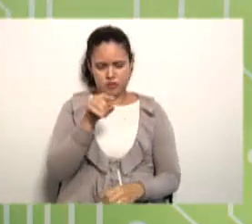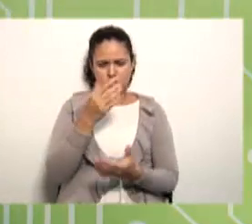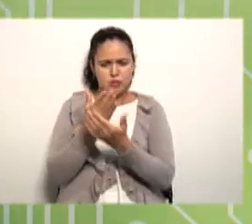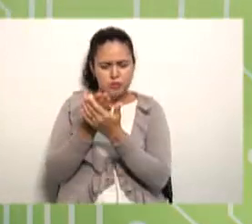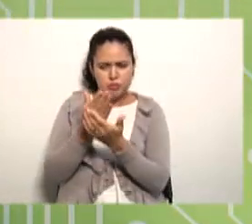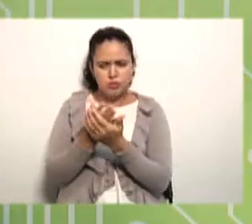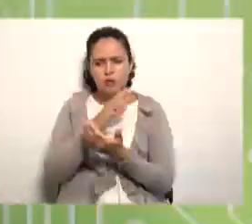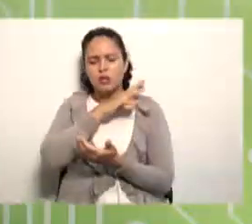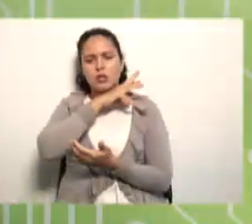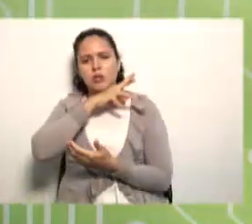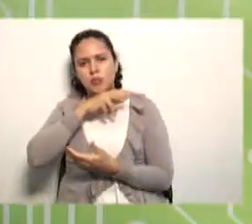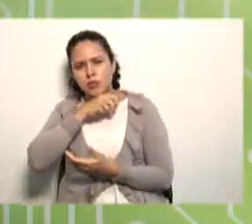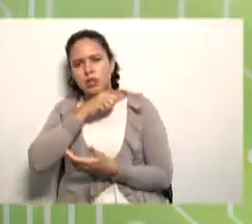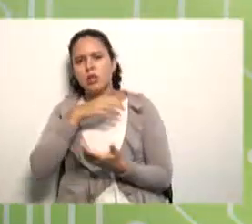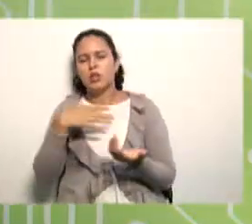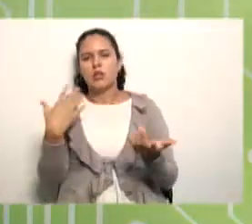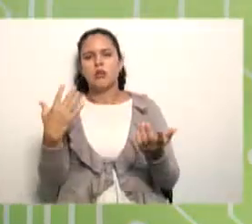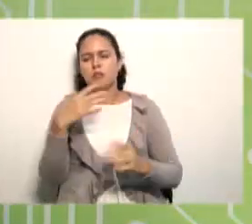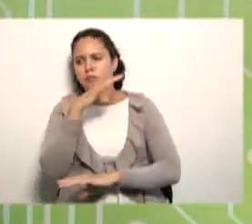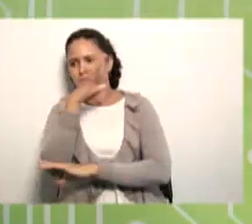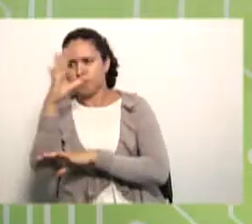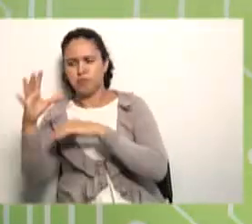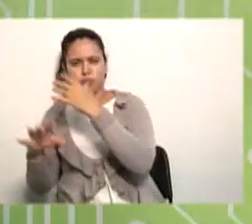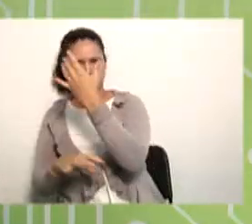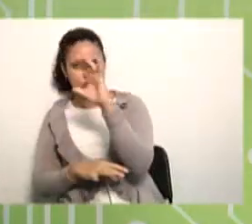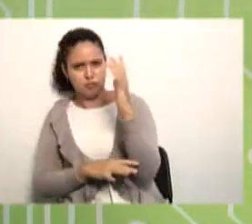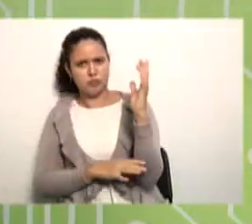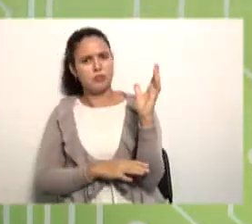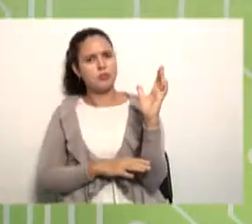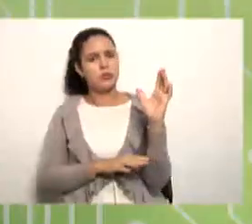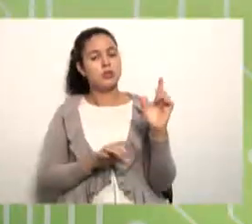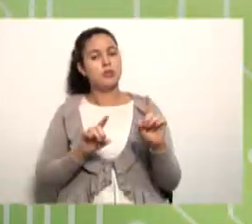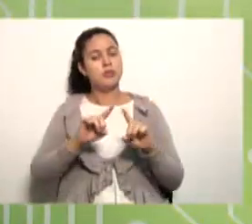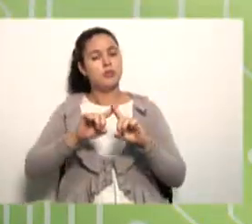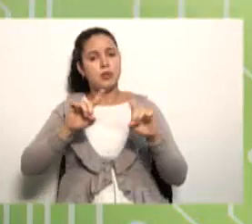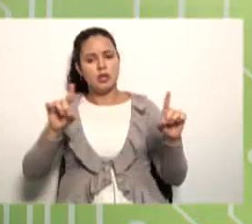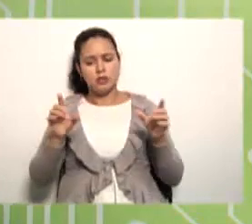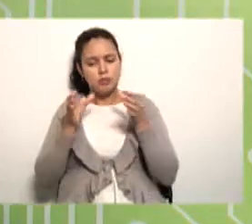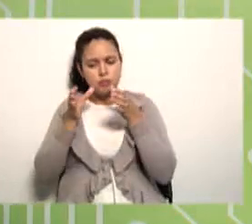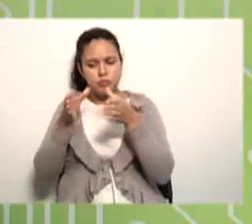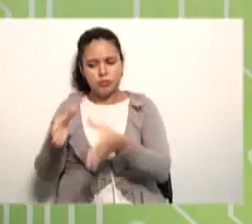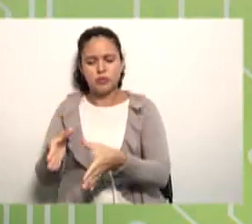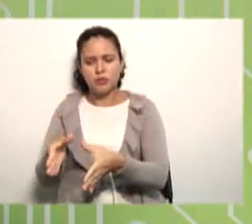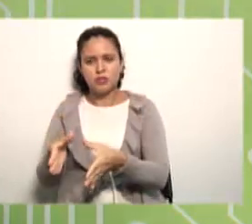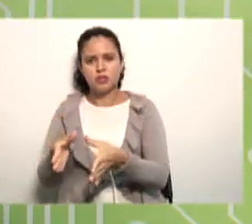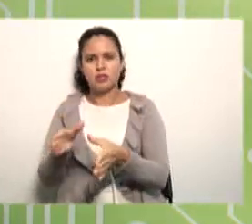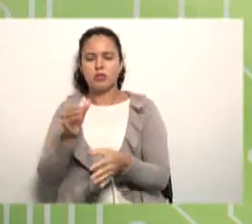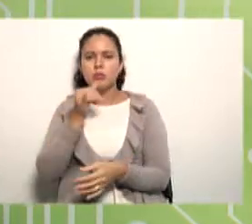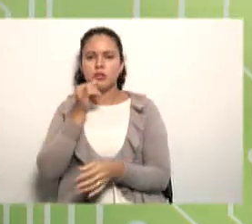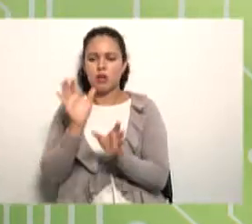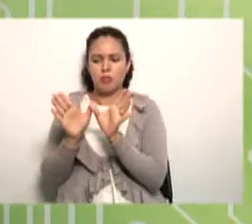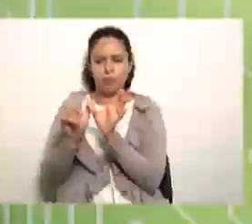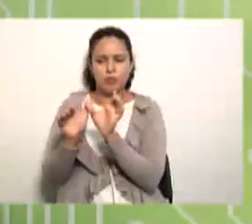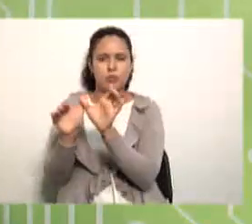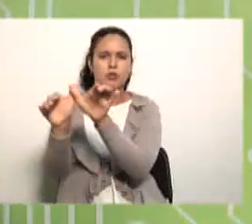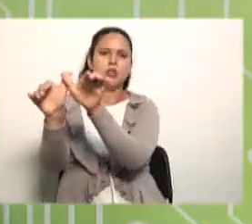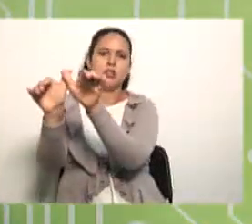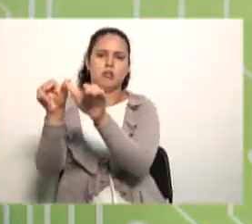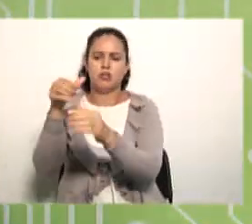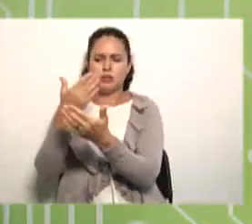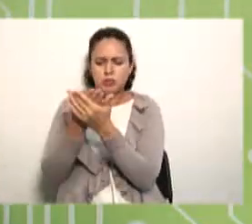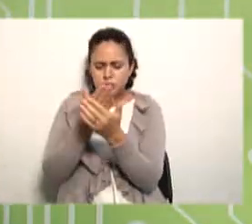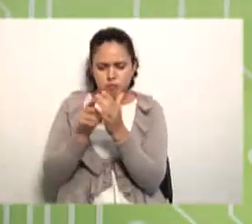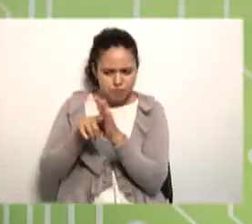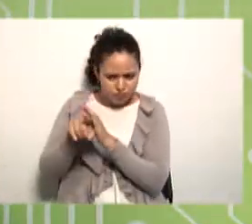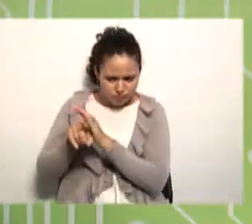ajudar a entender, por exemplo, uma simples borboleta que utiliza receptores químicos quando ela vai transformar de um casulo para uma borboleta, que